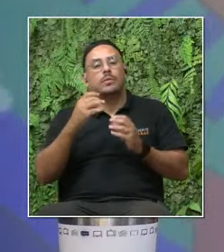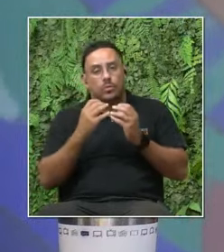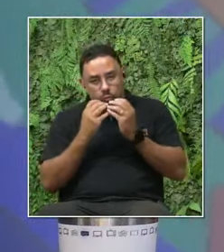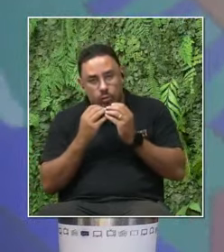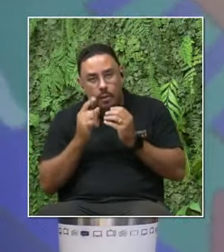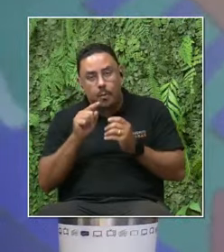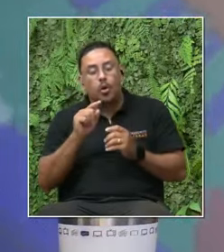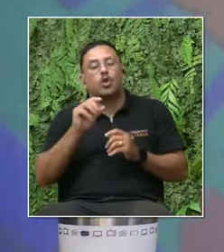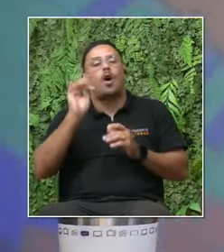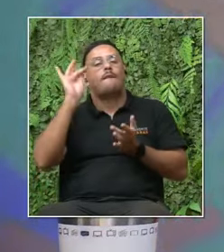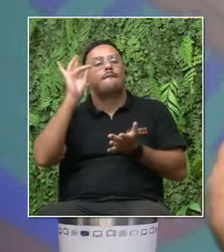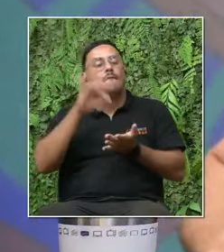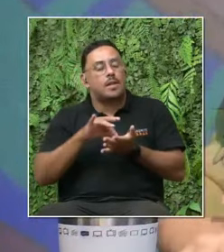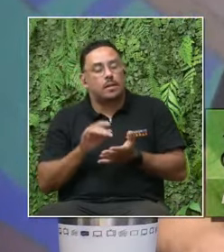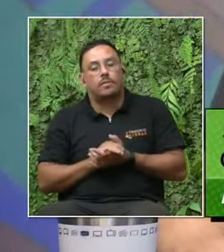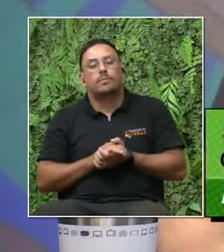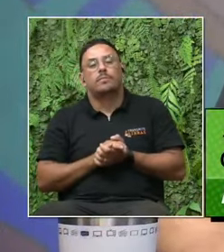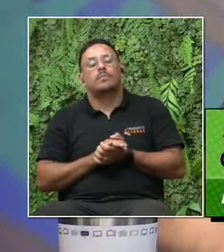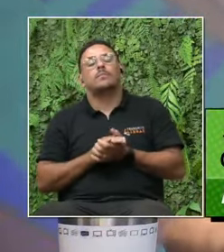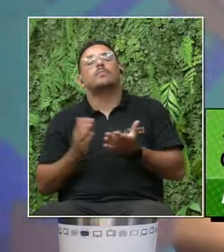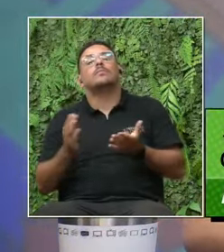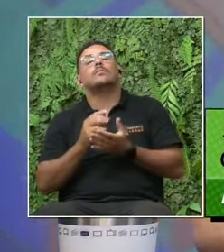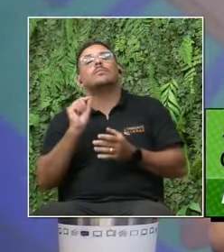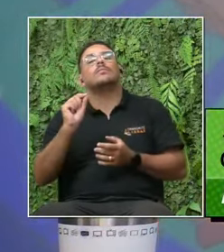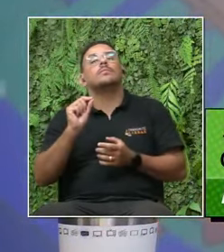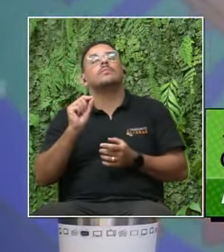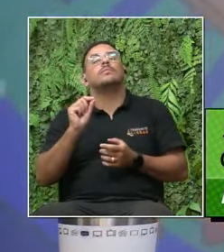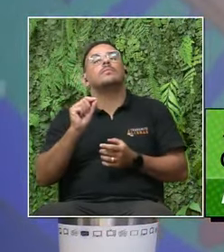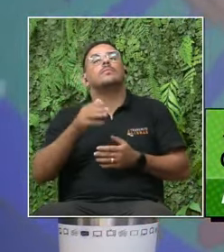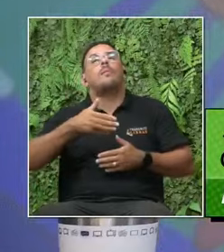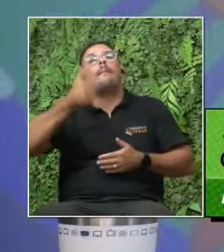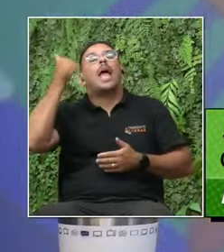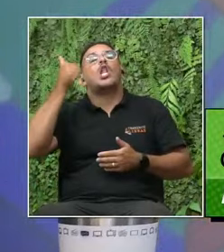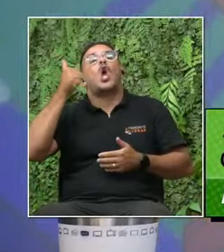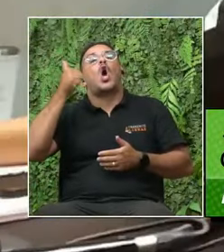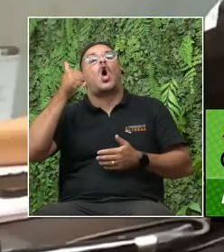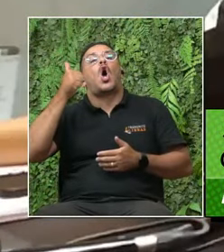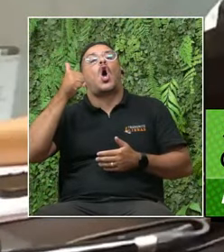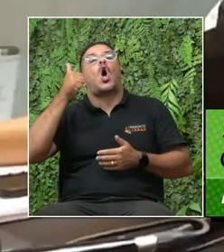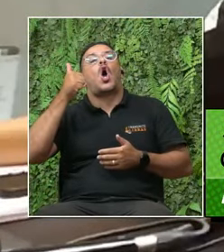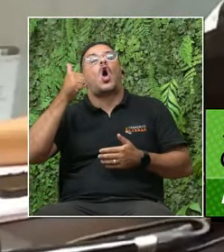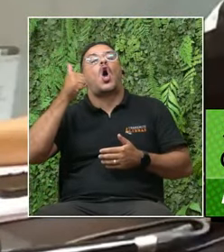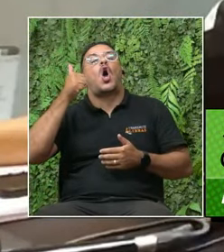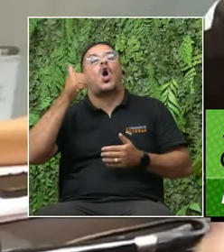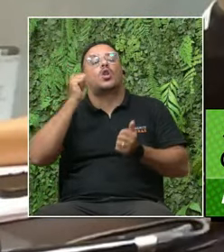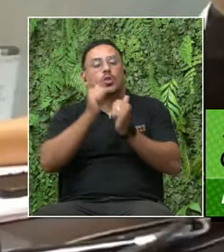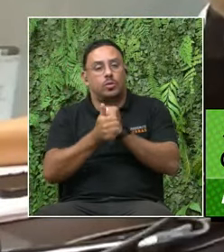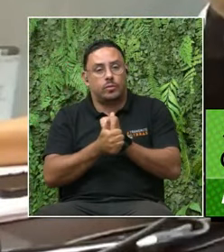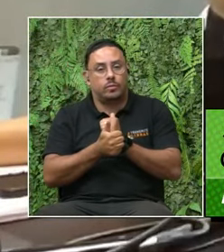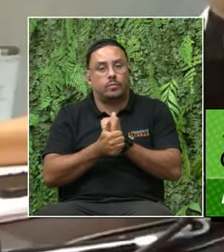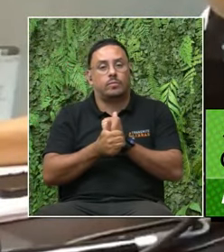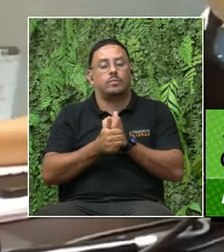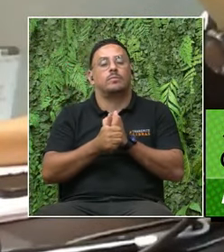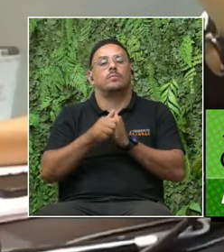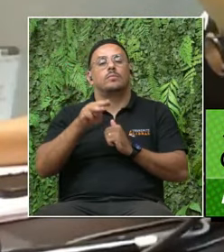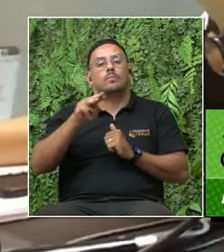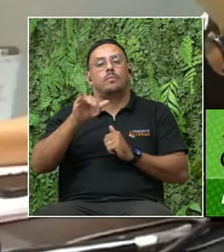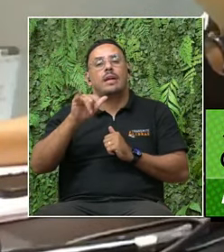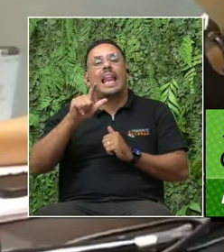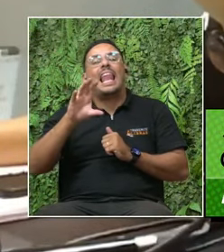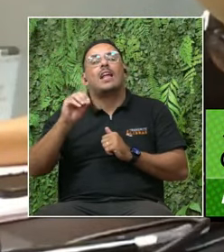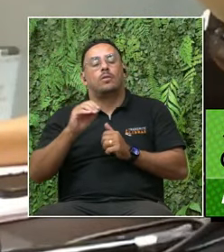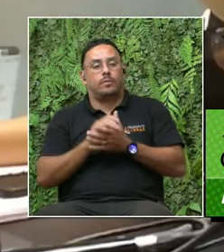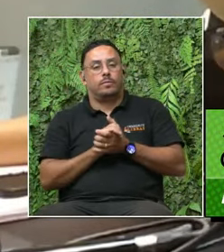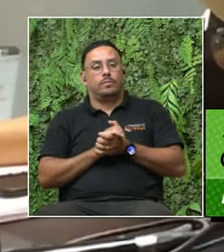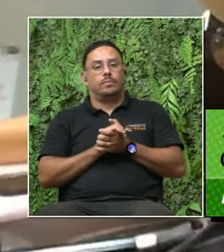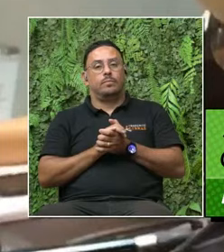Bob fala Estrela do jogo hein quem é para mim milito milito Opa para para